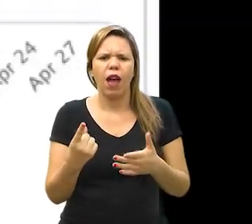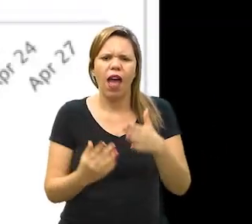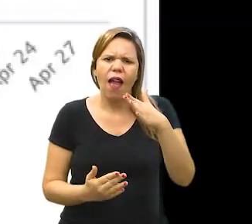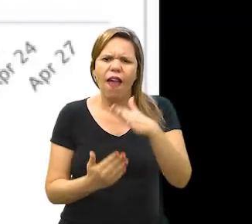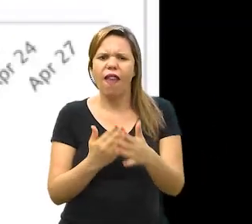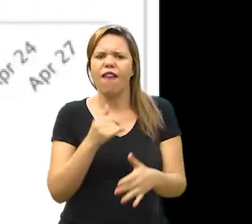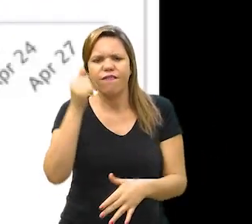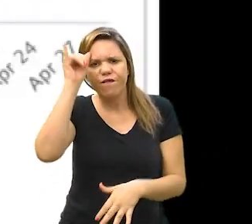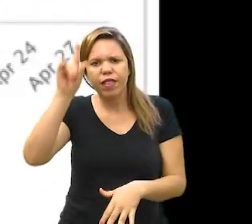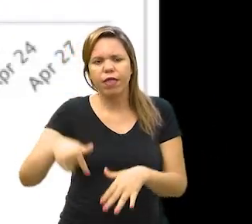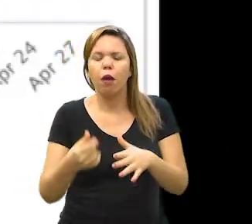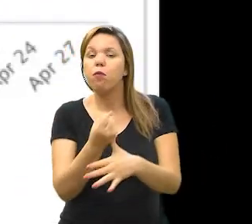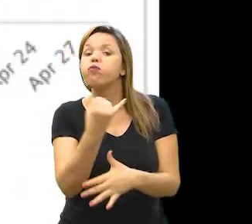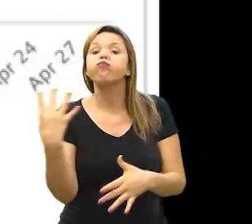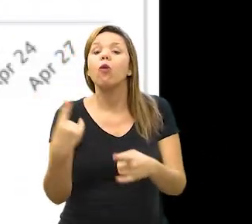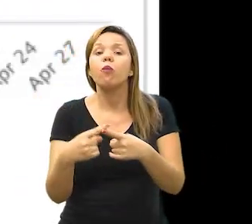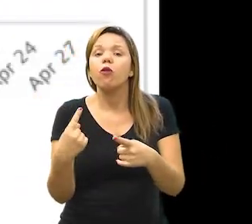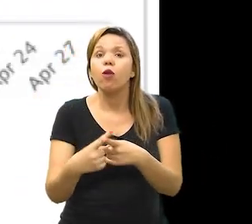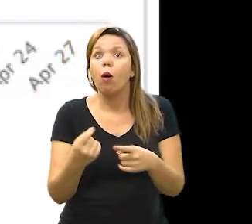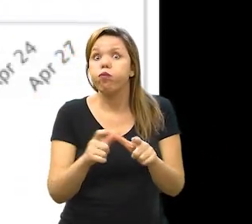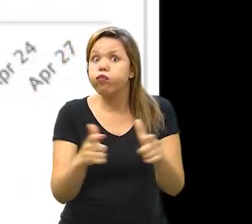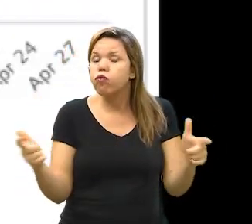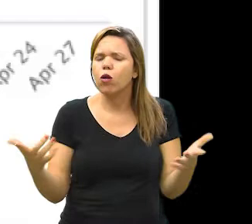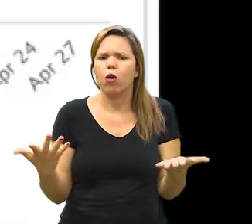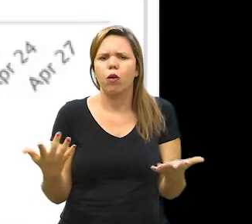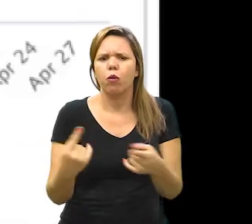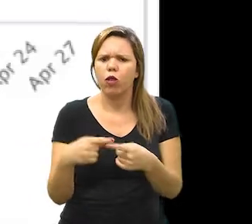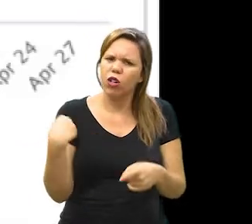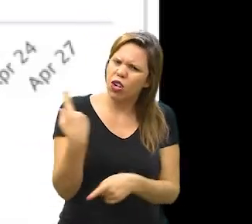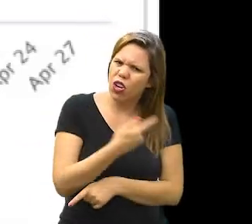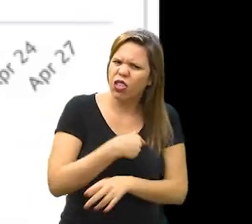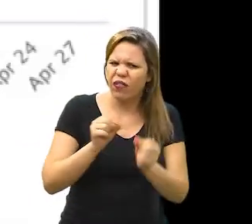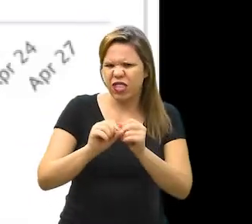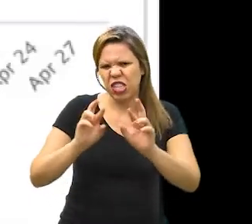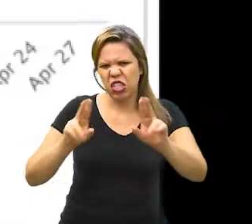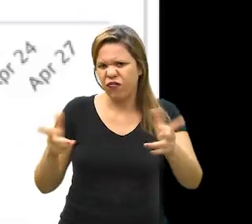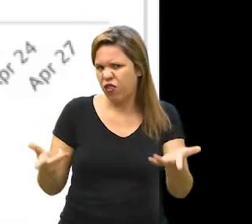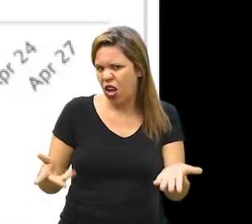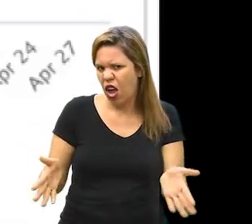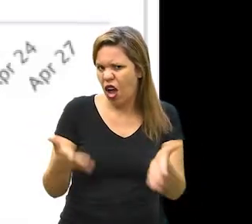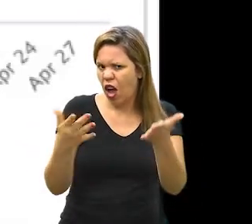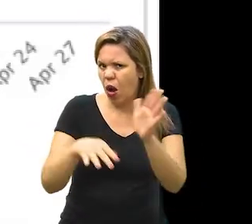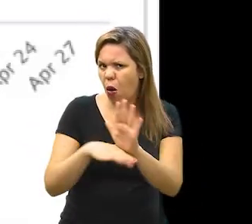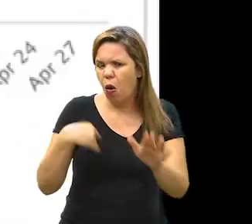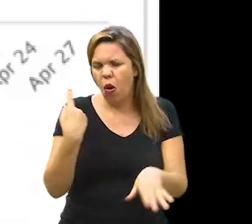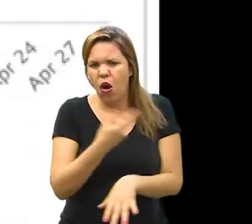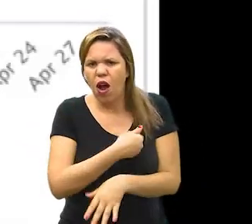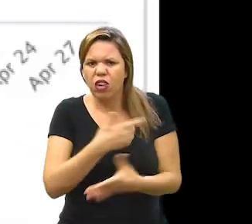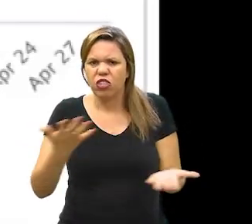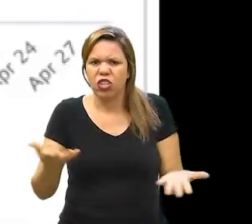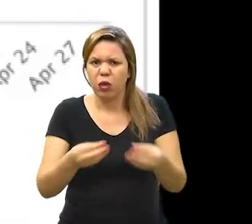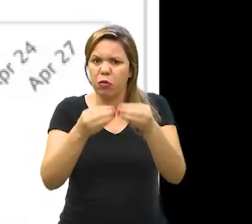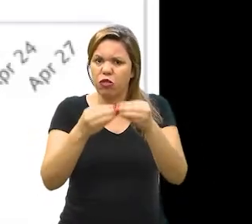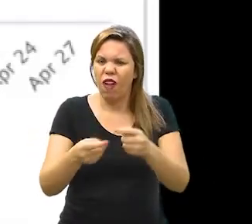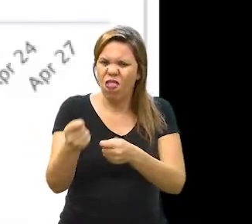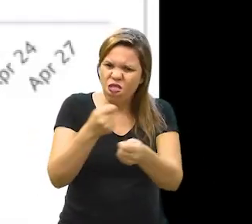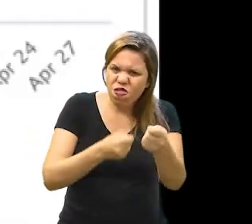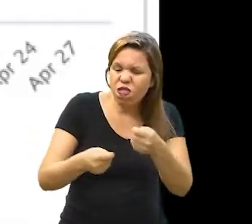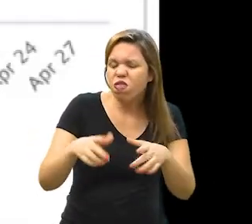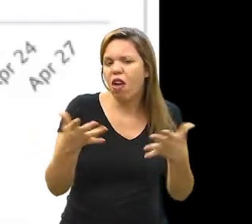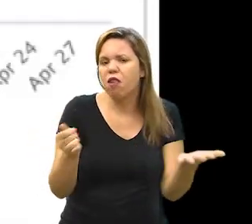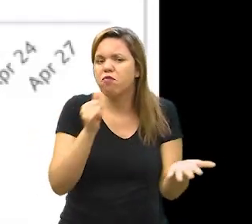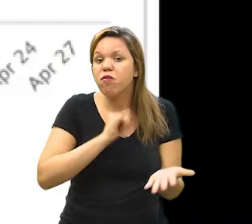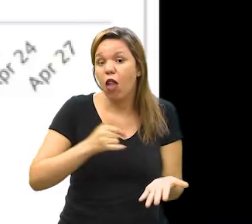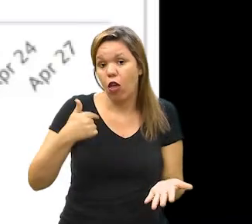casos continua aumentando cada vez mais e mais? Será que elas estão fazendo alguma diferença mesmo? Ou será que a gente está sacrificando a economia à toa? Eu